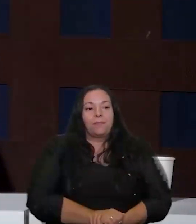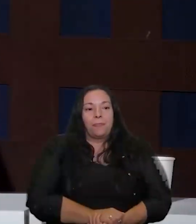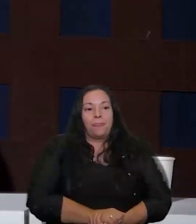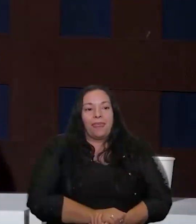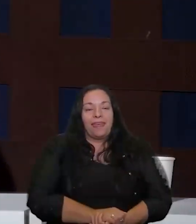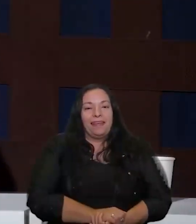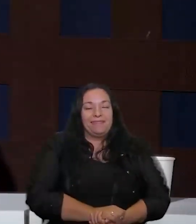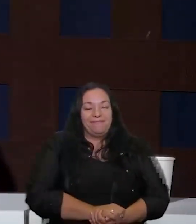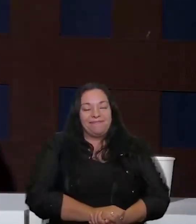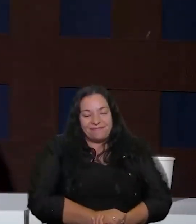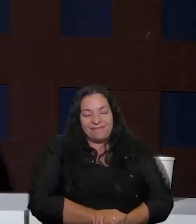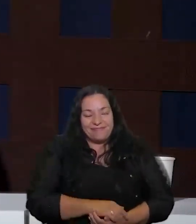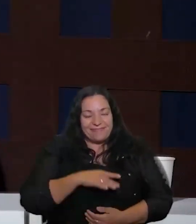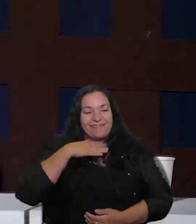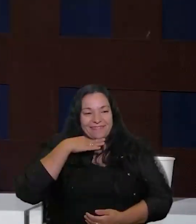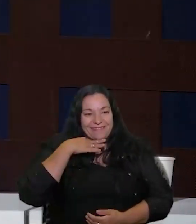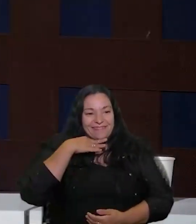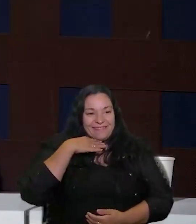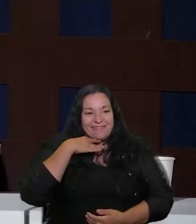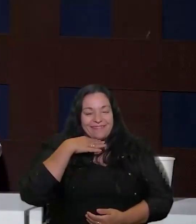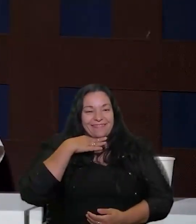eu sei que é ruim.